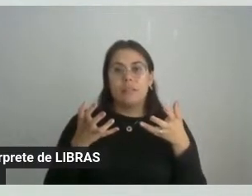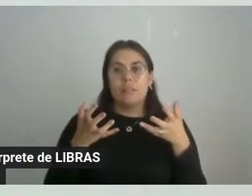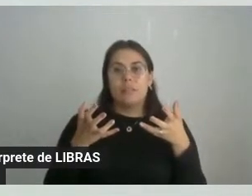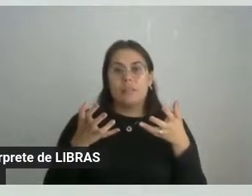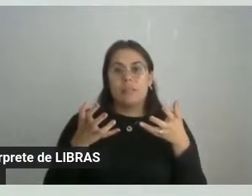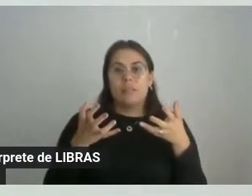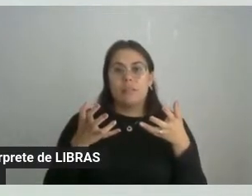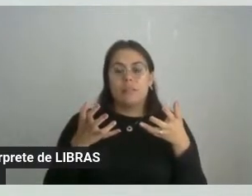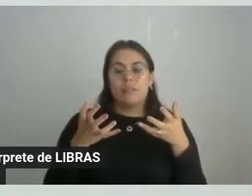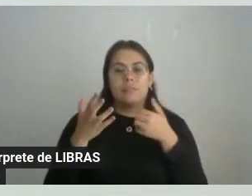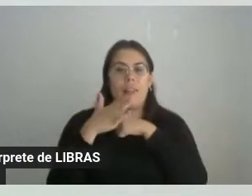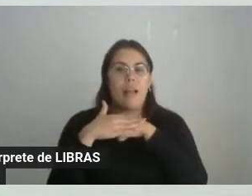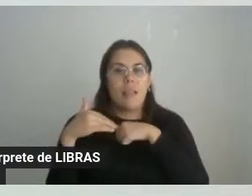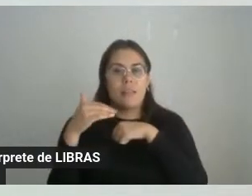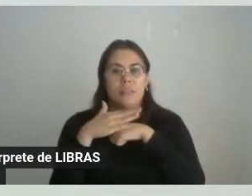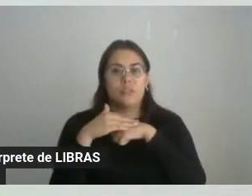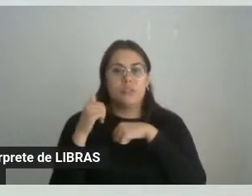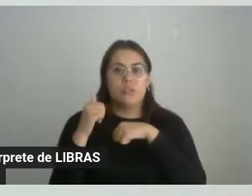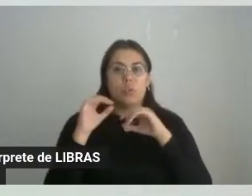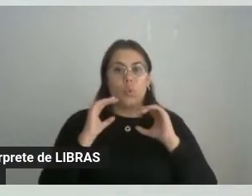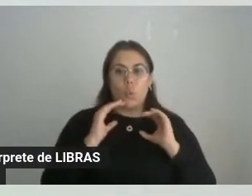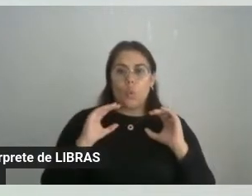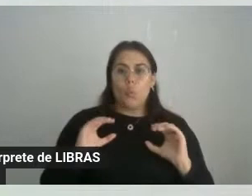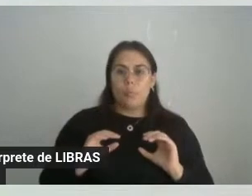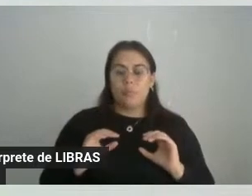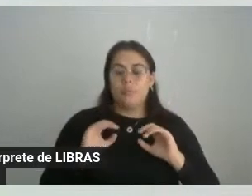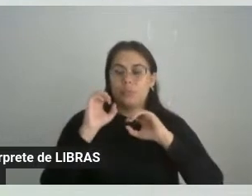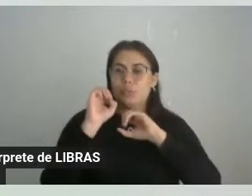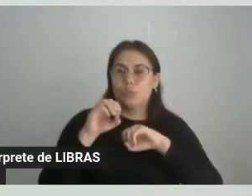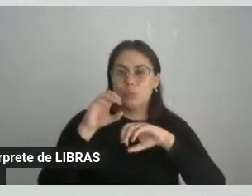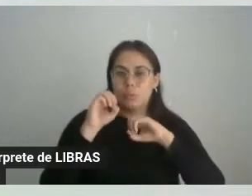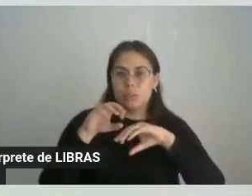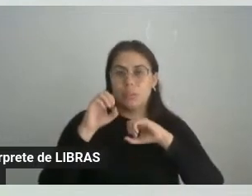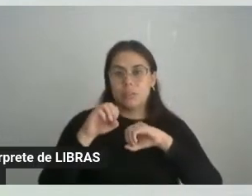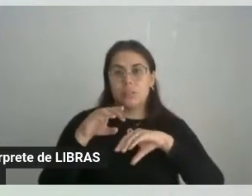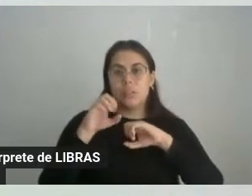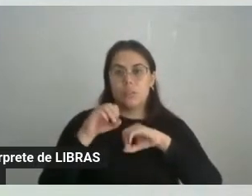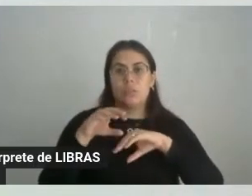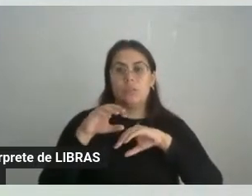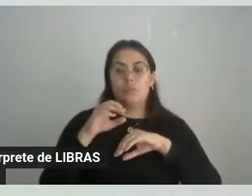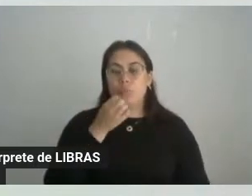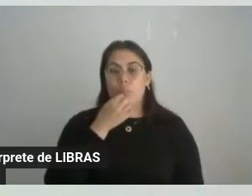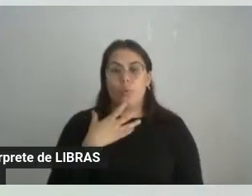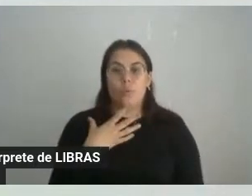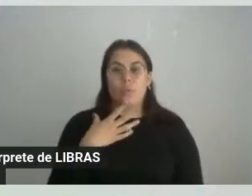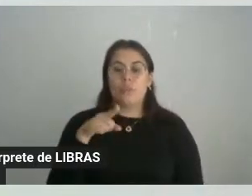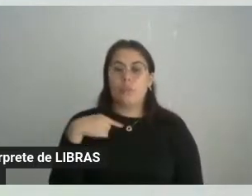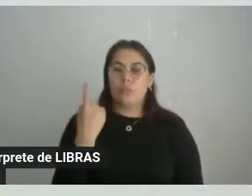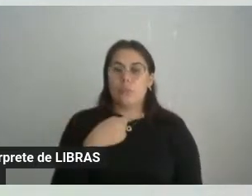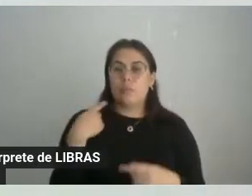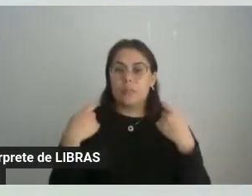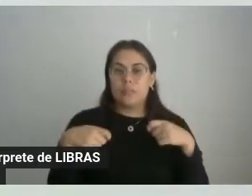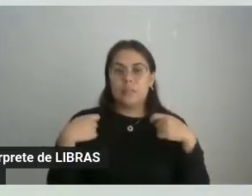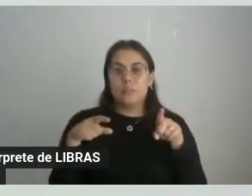são mimos, não é? São comportamentos de educação, né? de boa educação, nós também